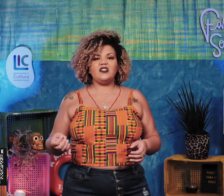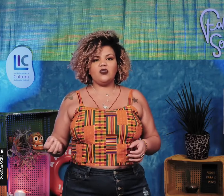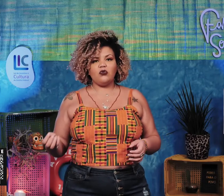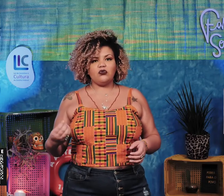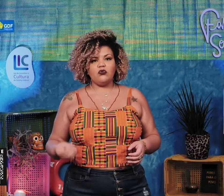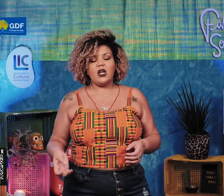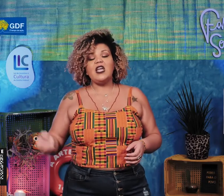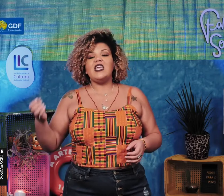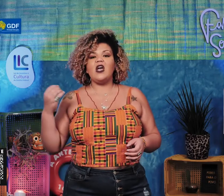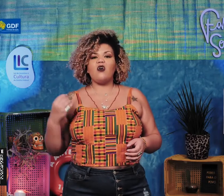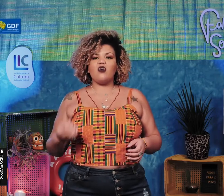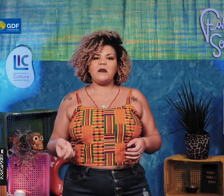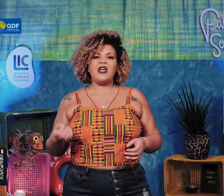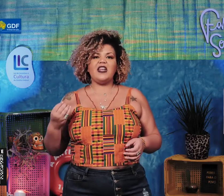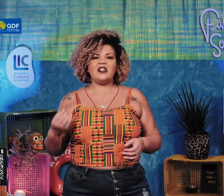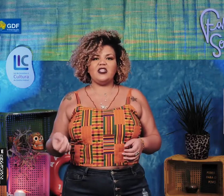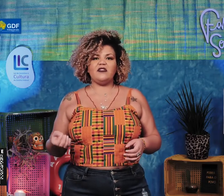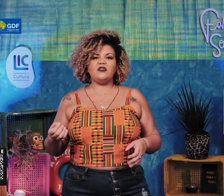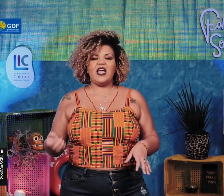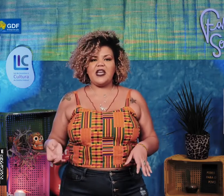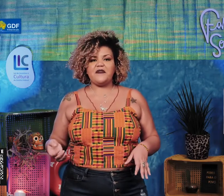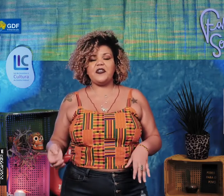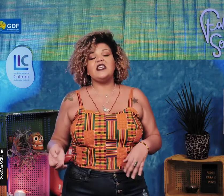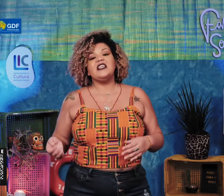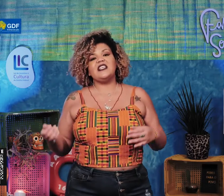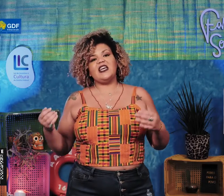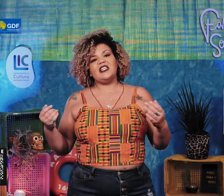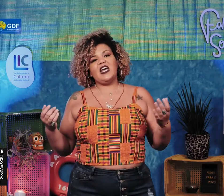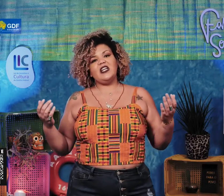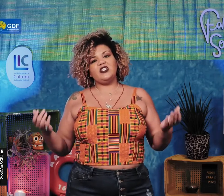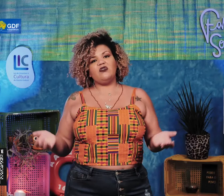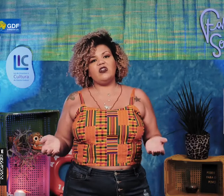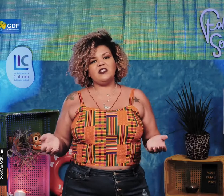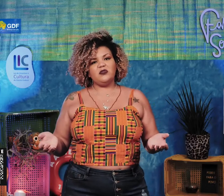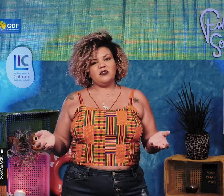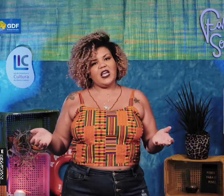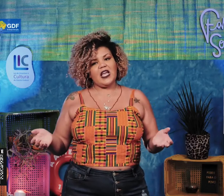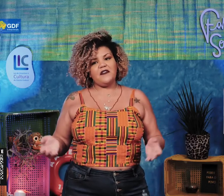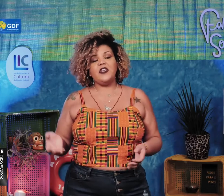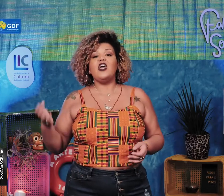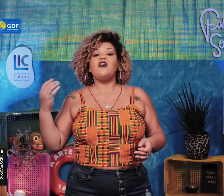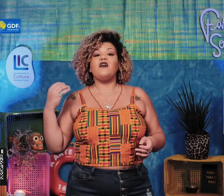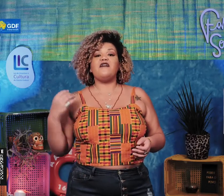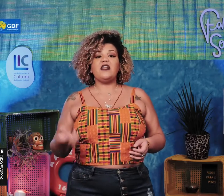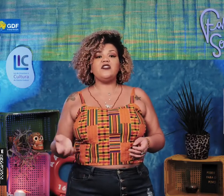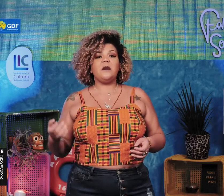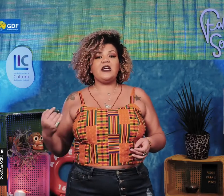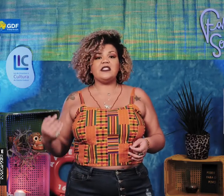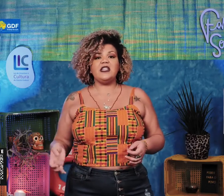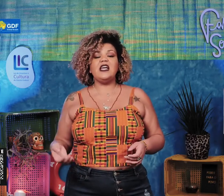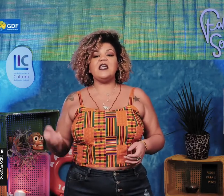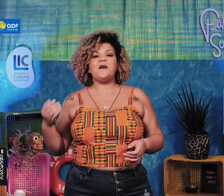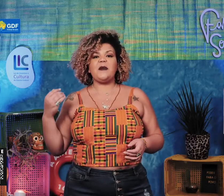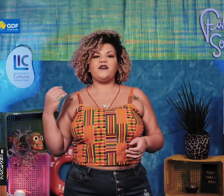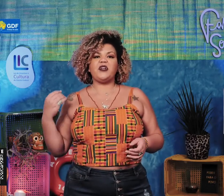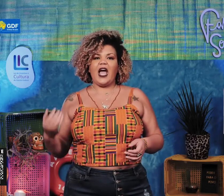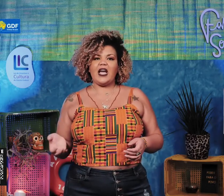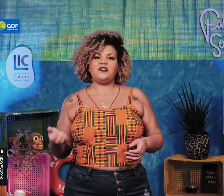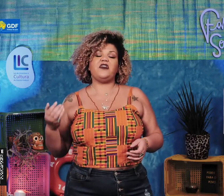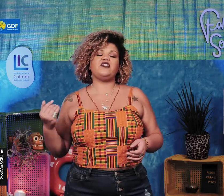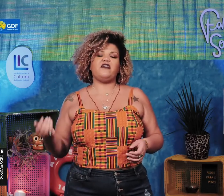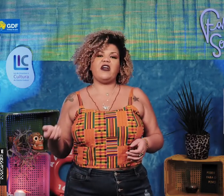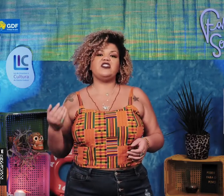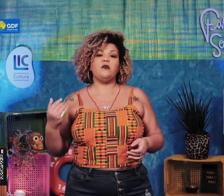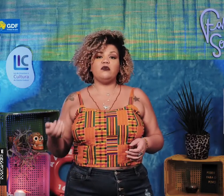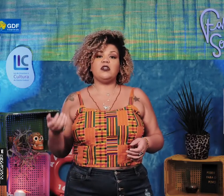fomento da Secretaria de Cultura e economia criativa do DF Secretaria de turismo do DF governo de Brasília e